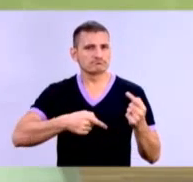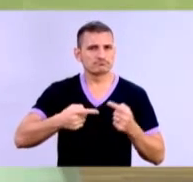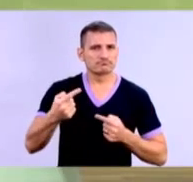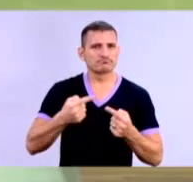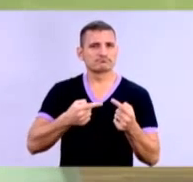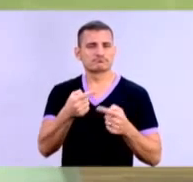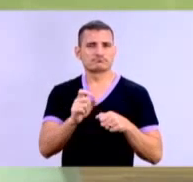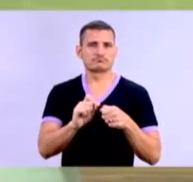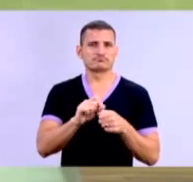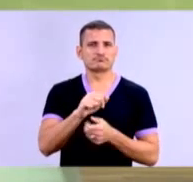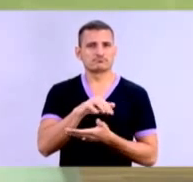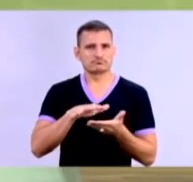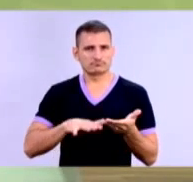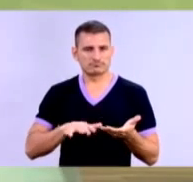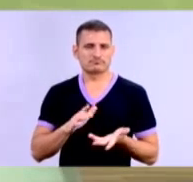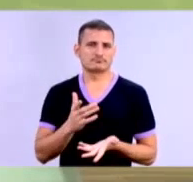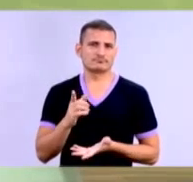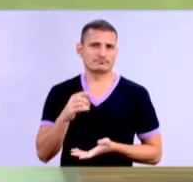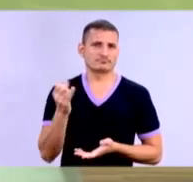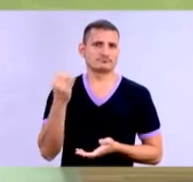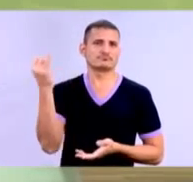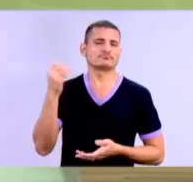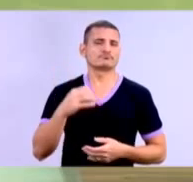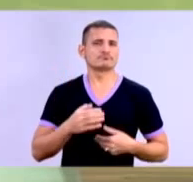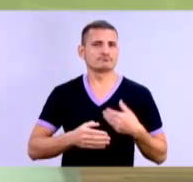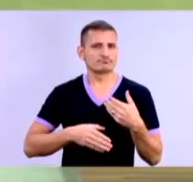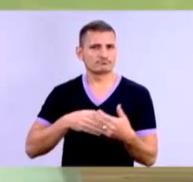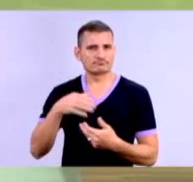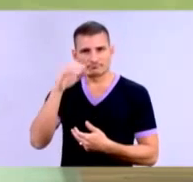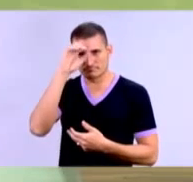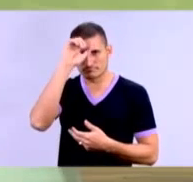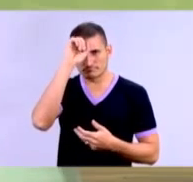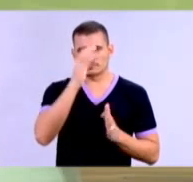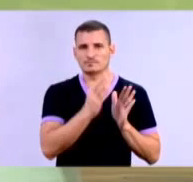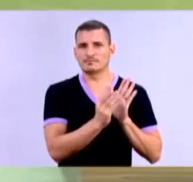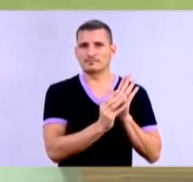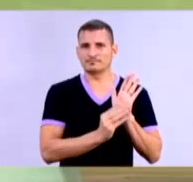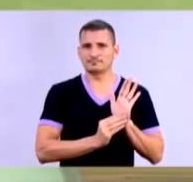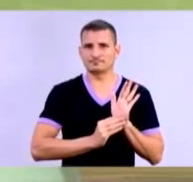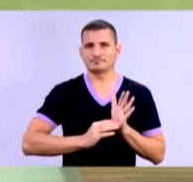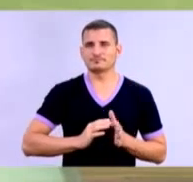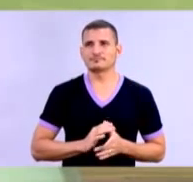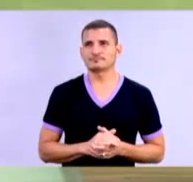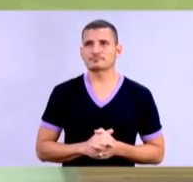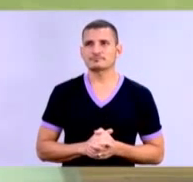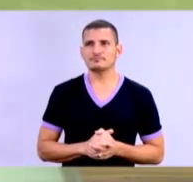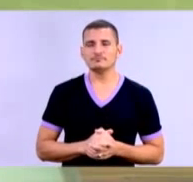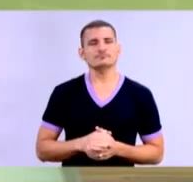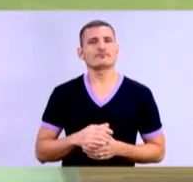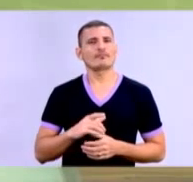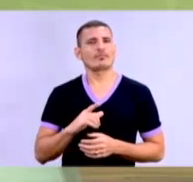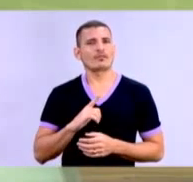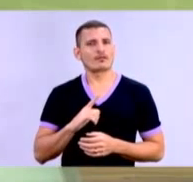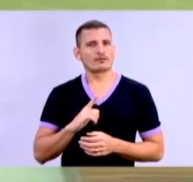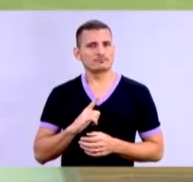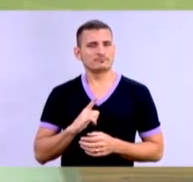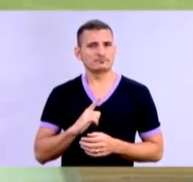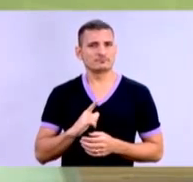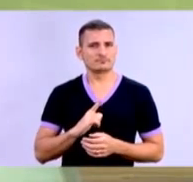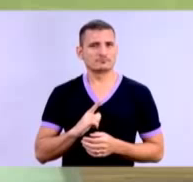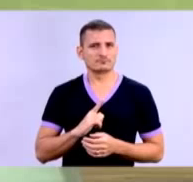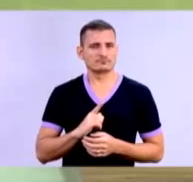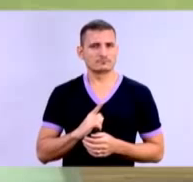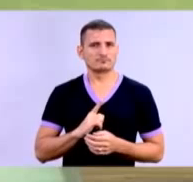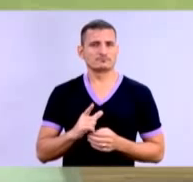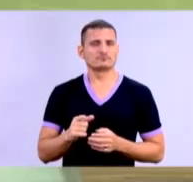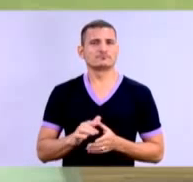isso é muito importante para o processo aqui de aprendizagem do conteúdo, professor. Mas também temos uma pergunta, a aluna Dulce,